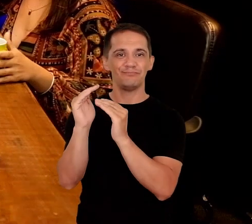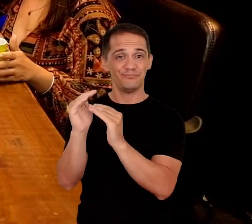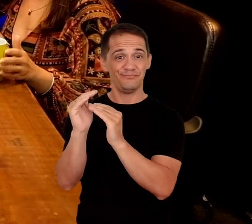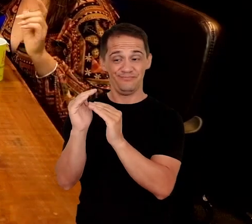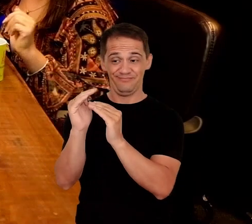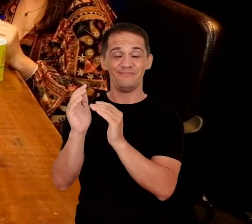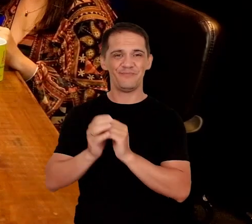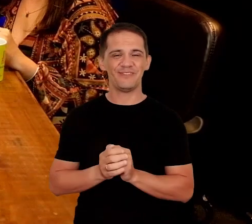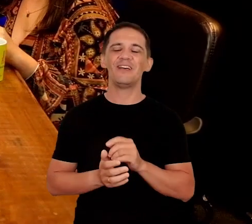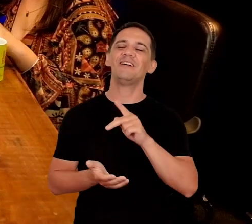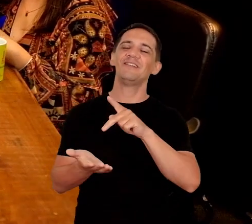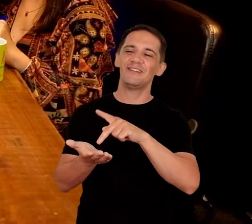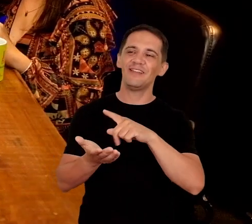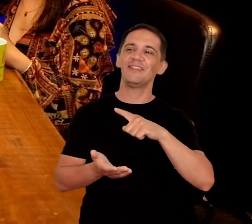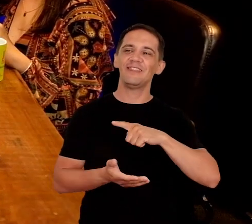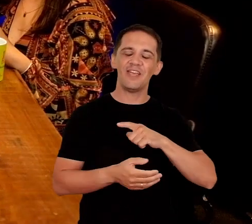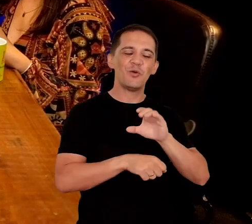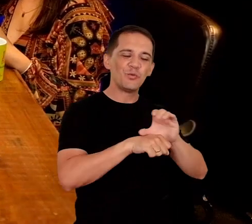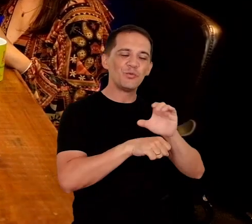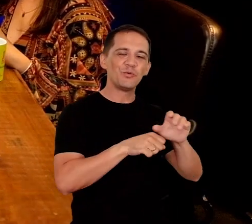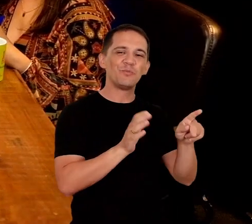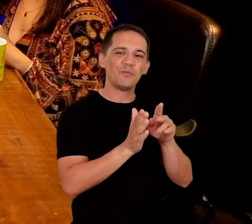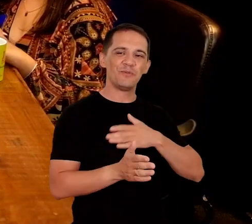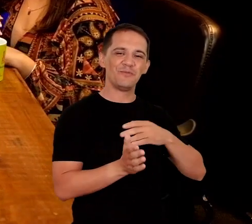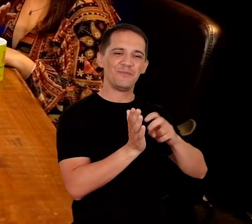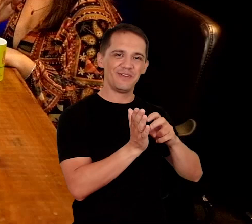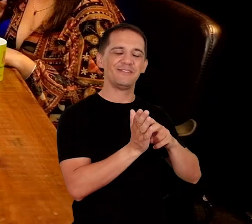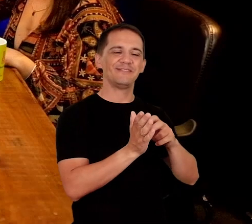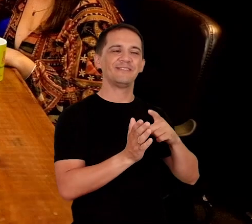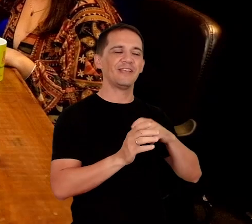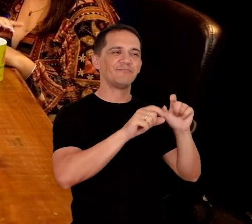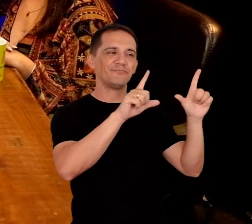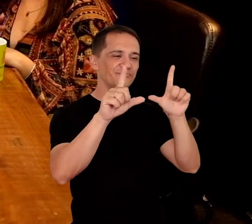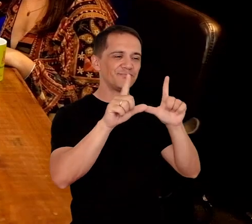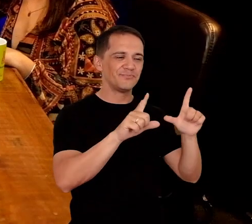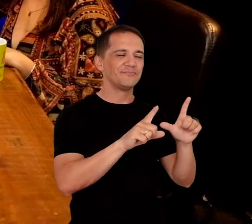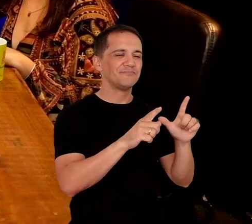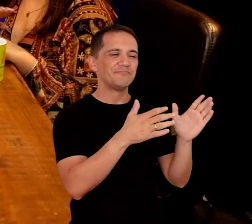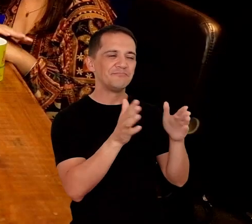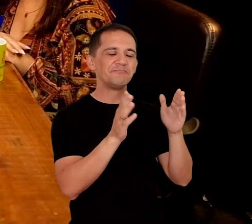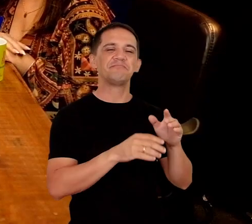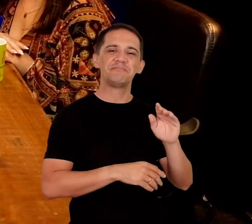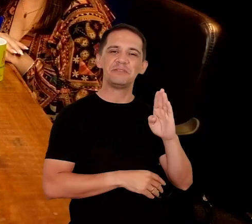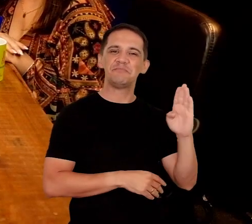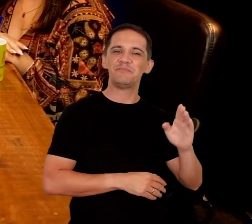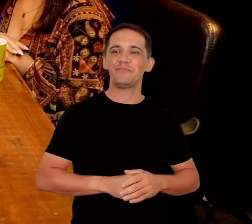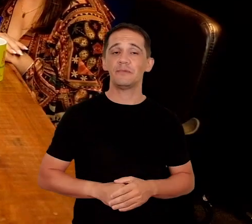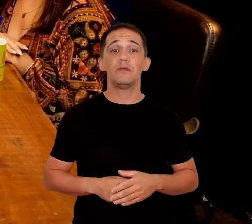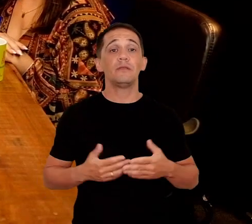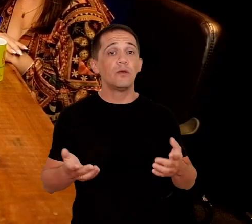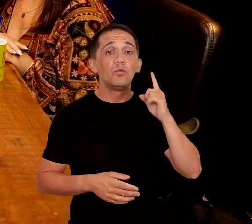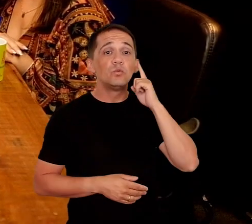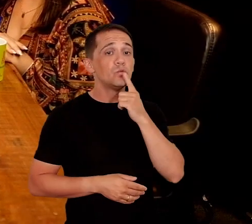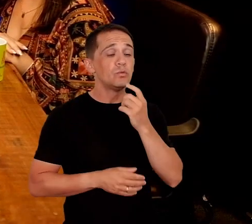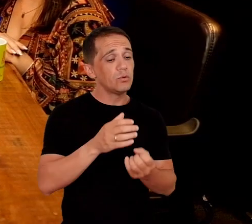A gente tem uns cursinhos na nossa universidade corporativa lá. Daí eu vejo, agora tu falou, lembrei que ele faz o B e o B. Só